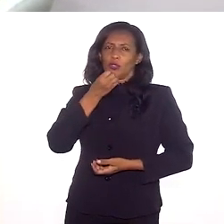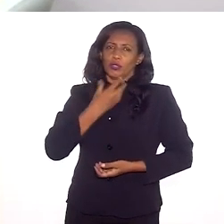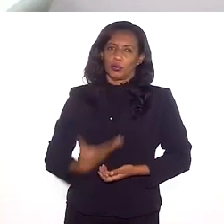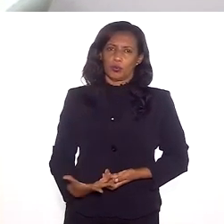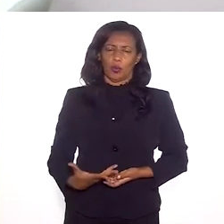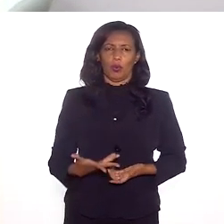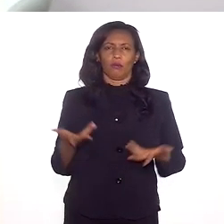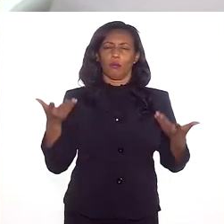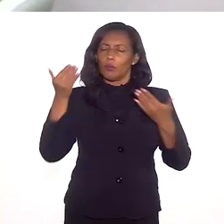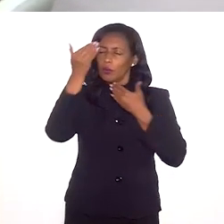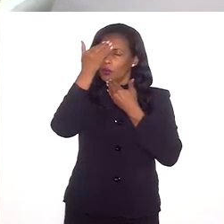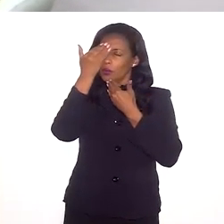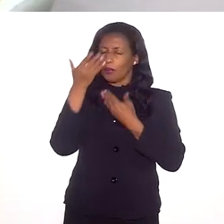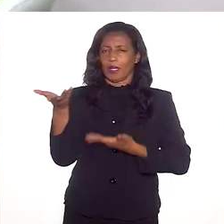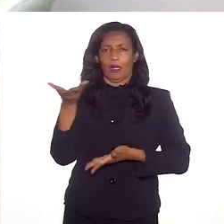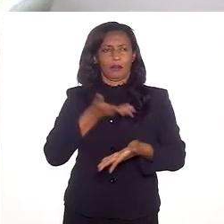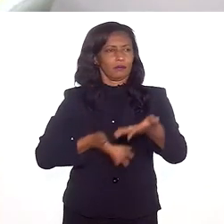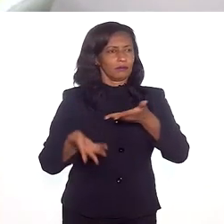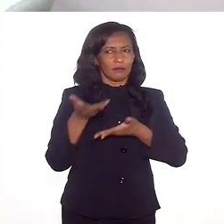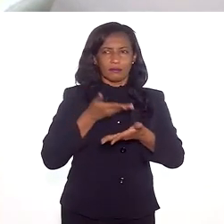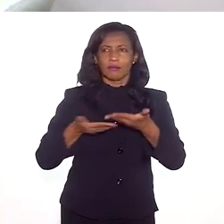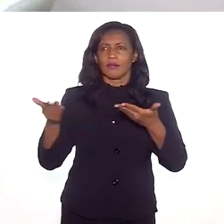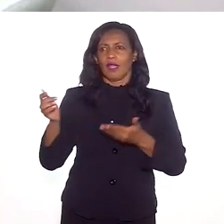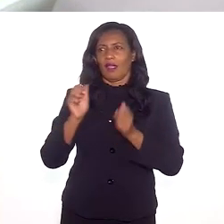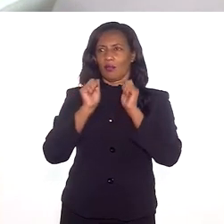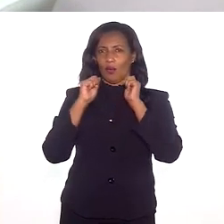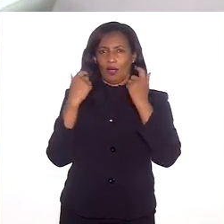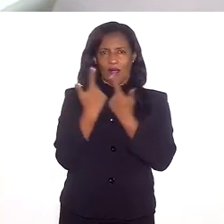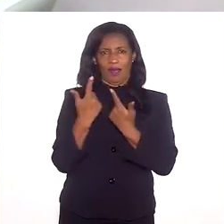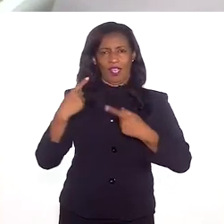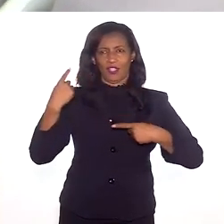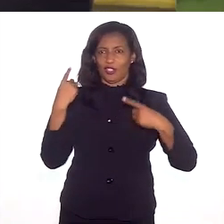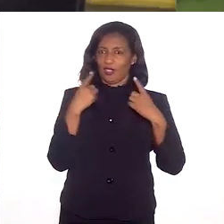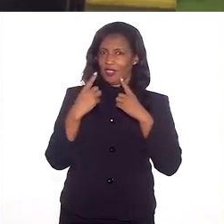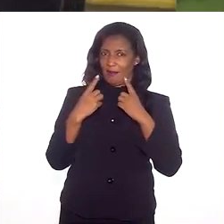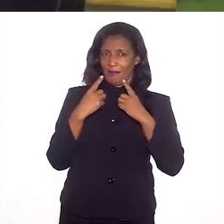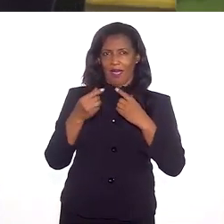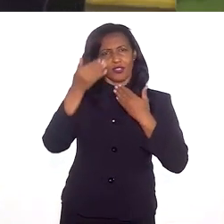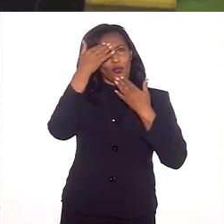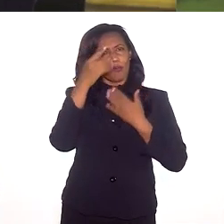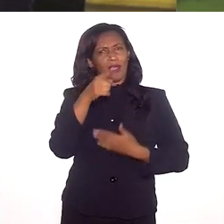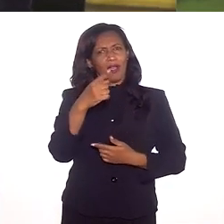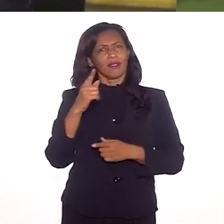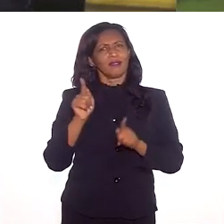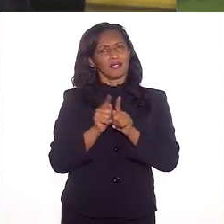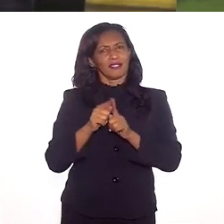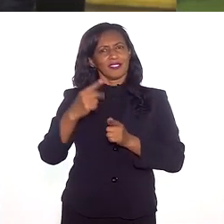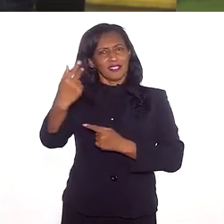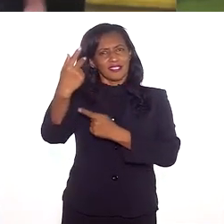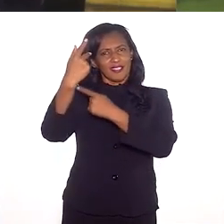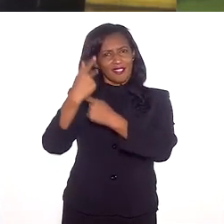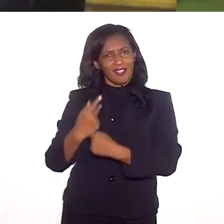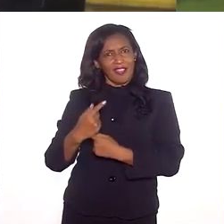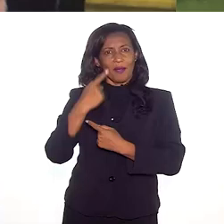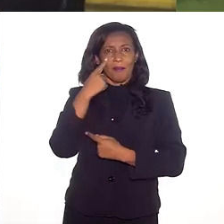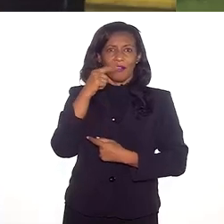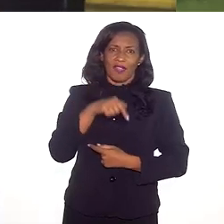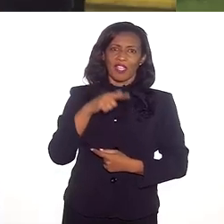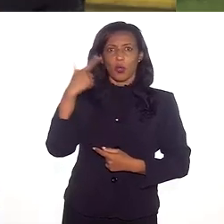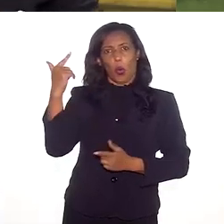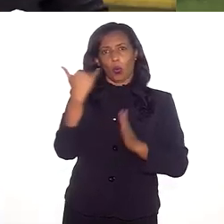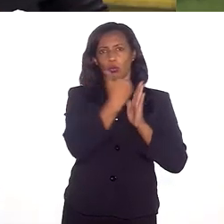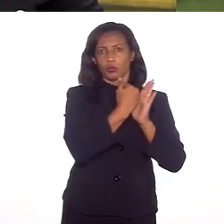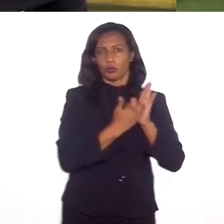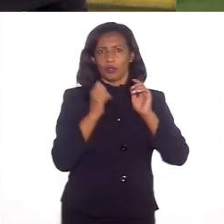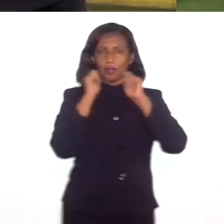será belíssima. Muito obrigada pela participação aqui no Alerje Debate. Obrigada também a você que nos acompanhou. Para rever este ou